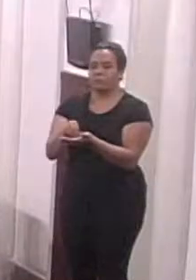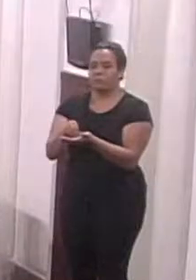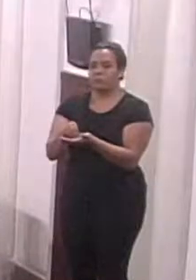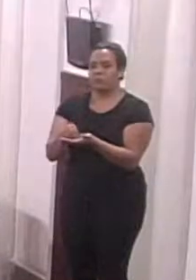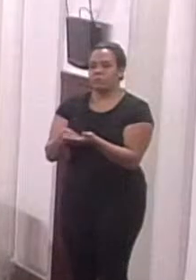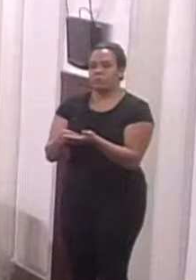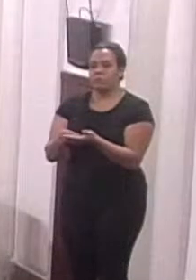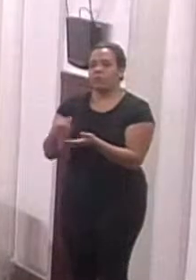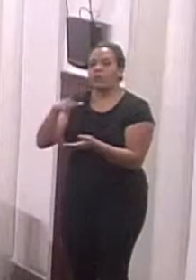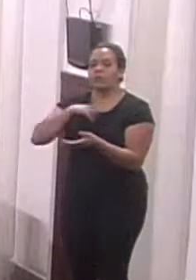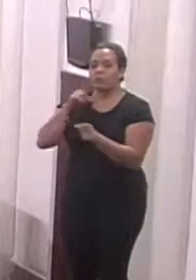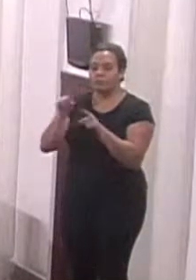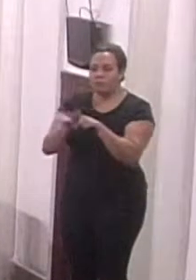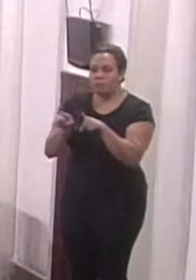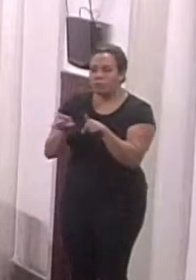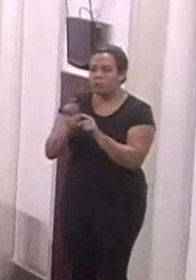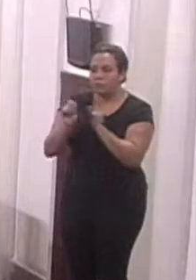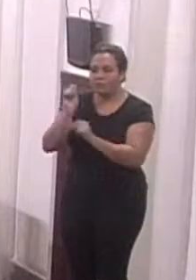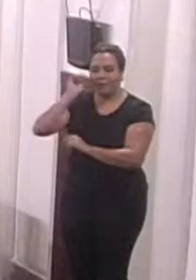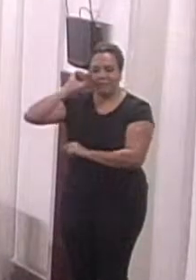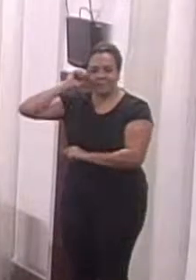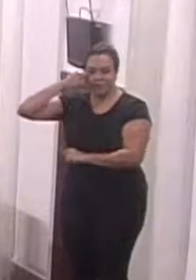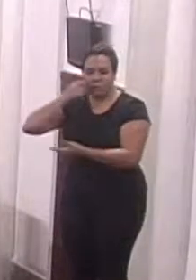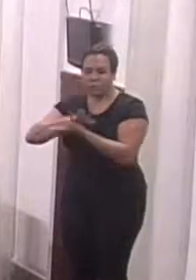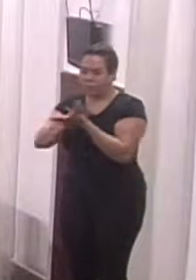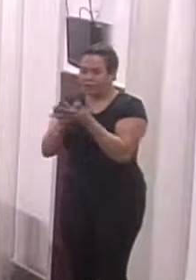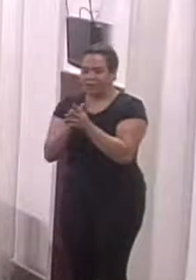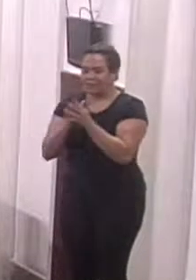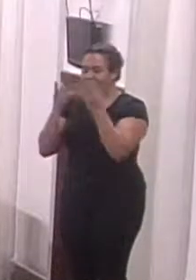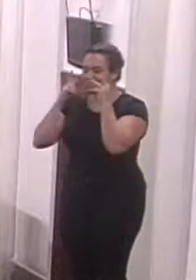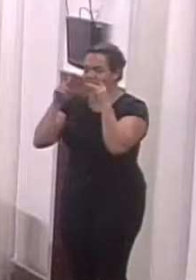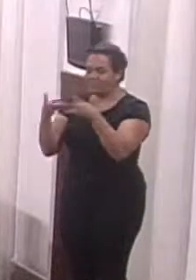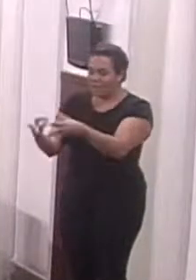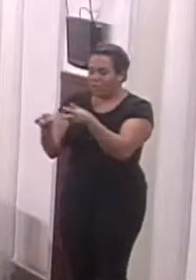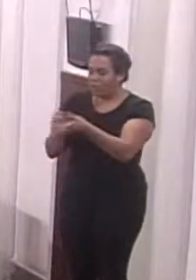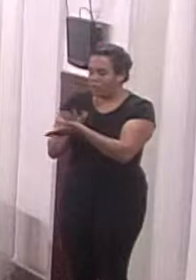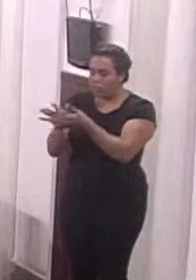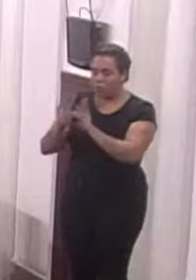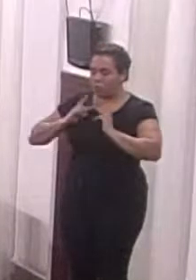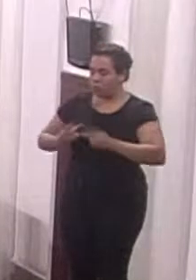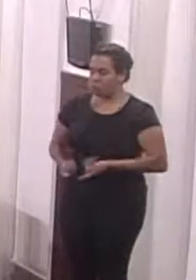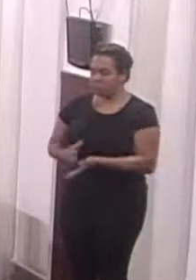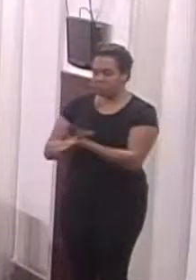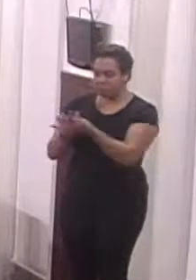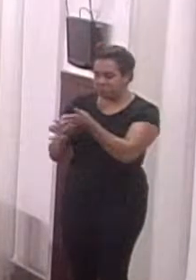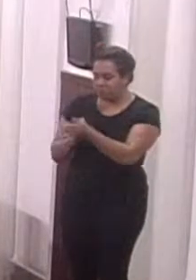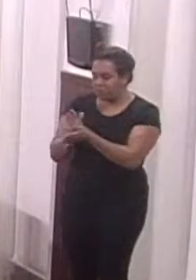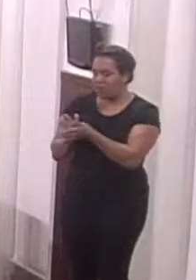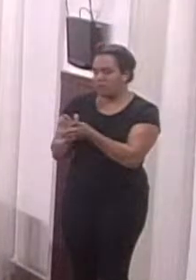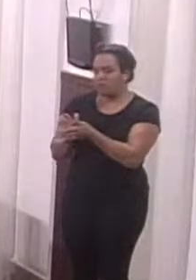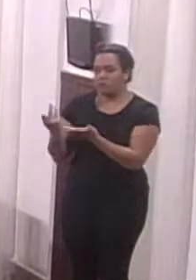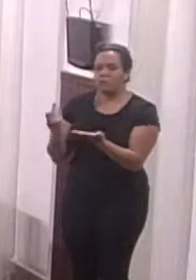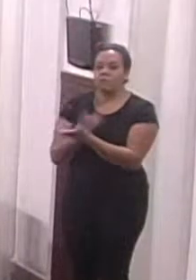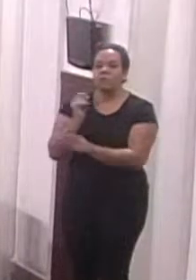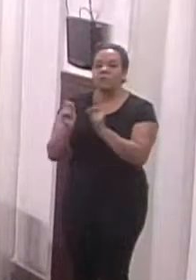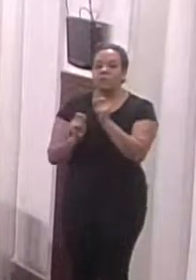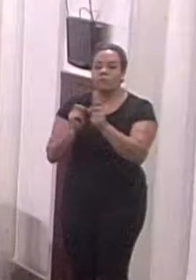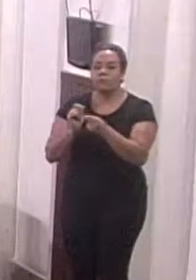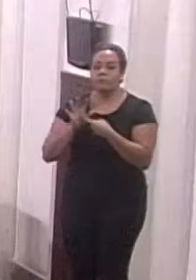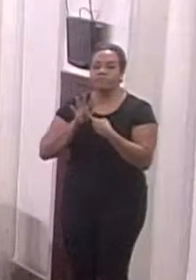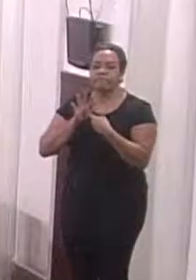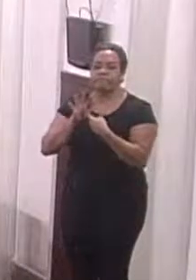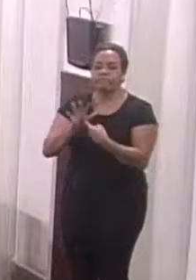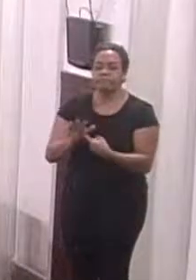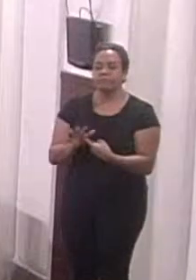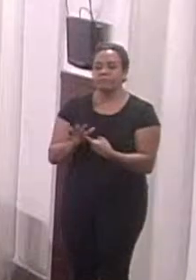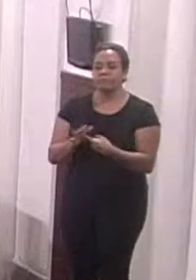o não reconhecimento do negro como cidadão, e esse não reconhecimento do negro como cidadão implica